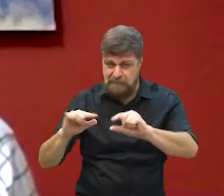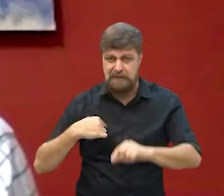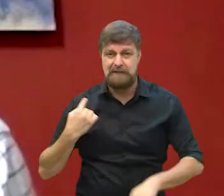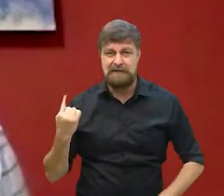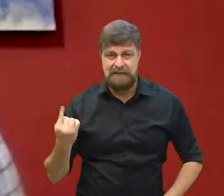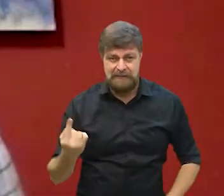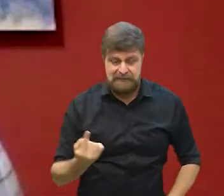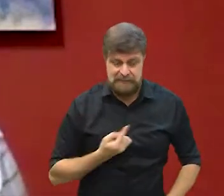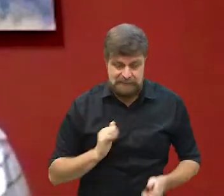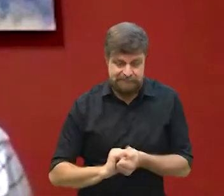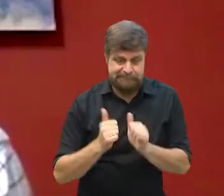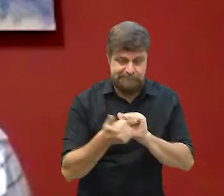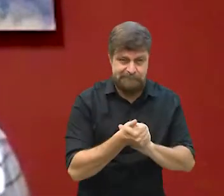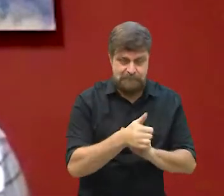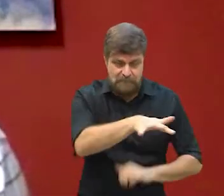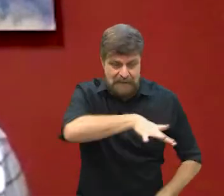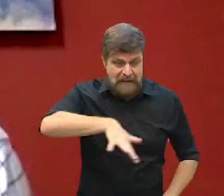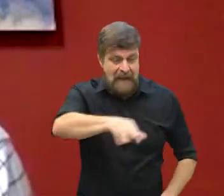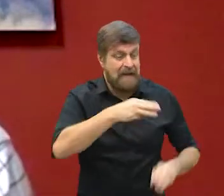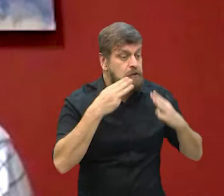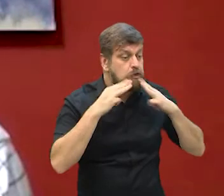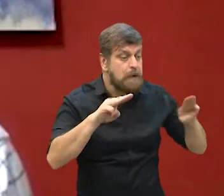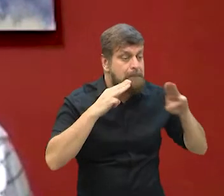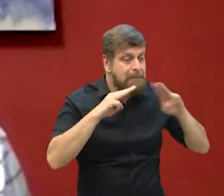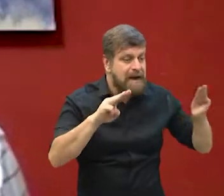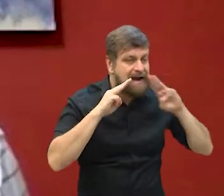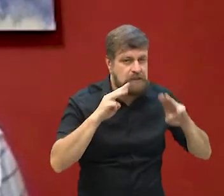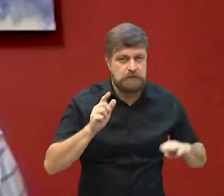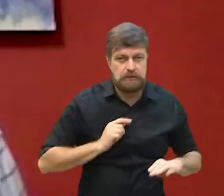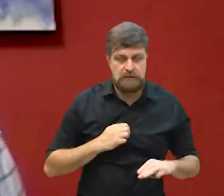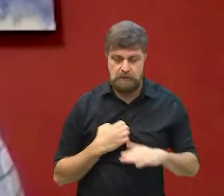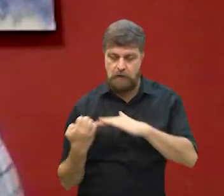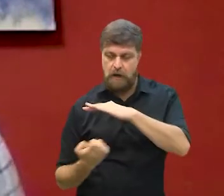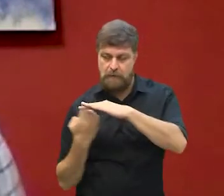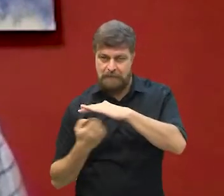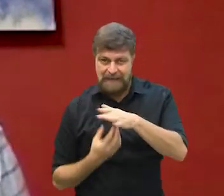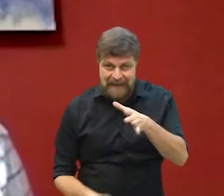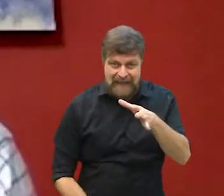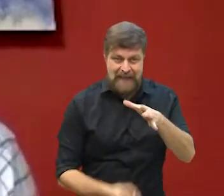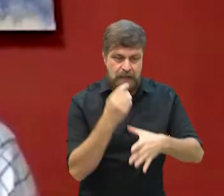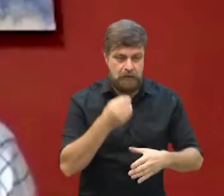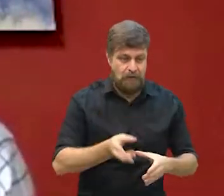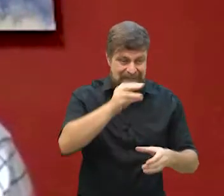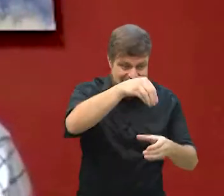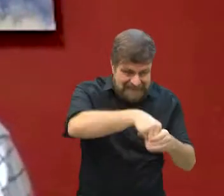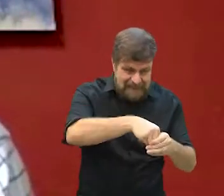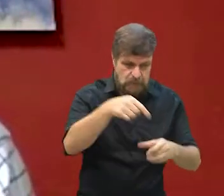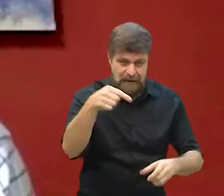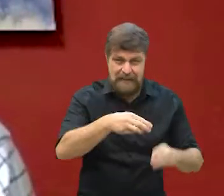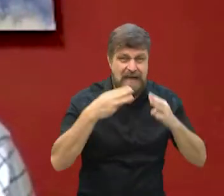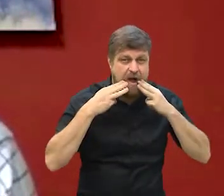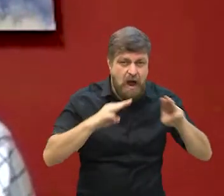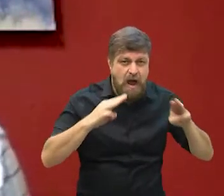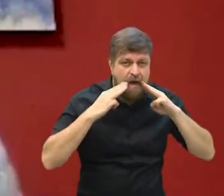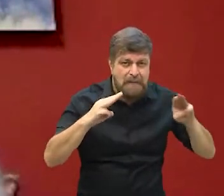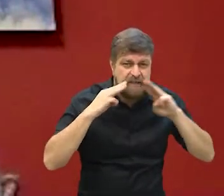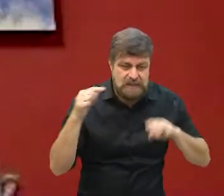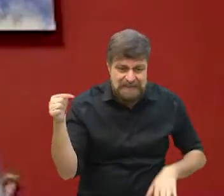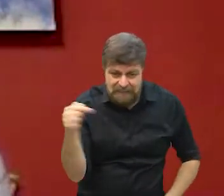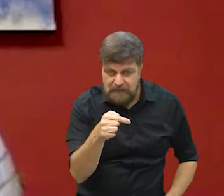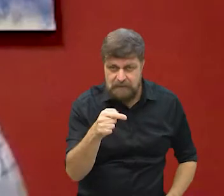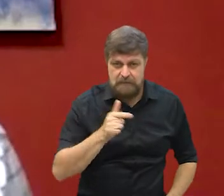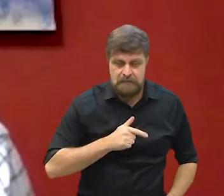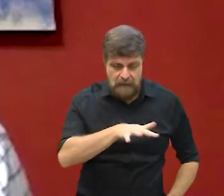investiu pesado no departamento de marketing. A gente saiu de agência e montou uma estrutura interna. A gente trabalha hoje até com mais